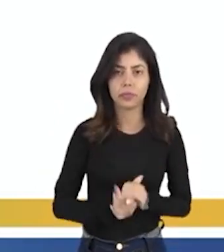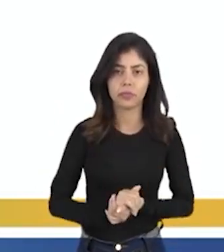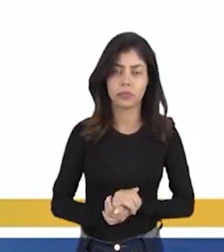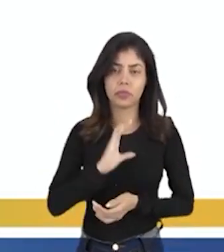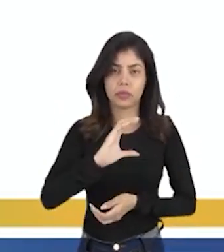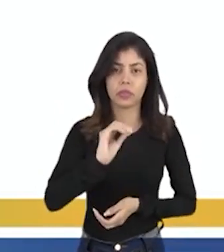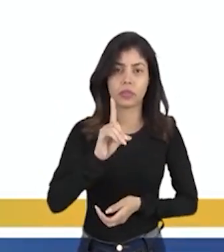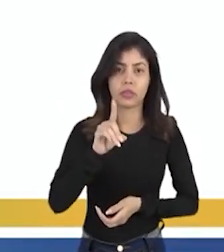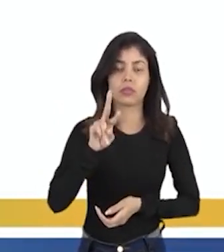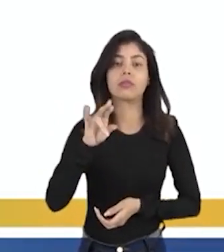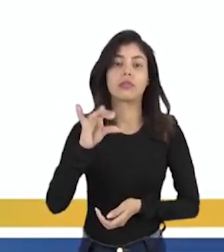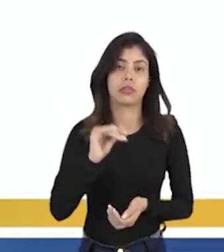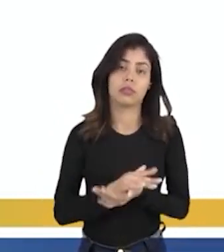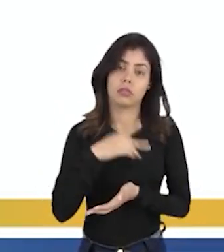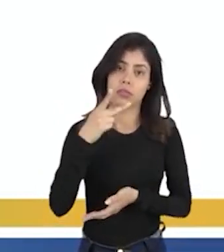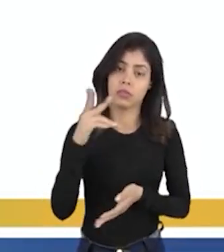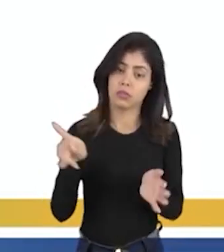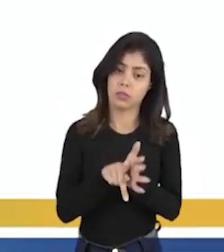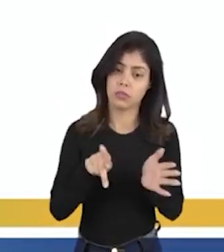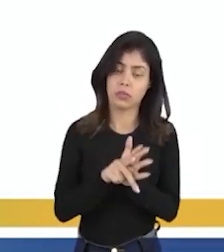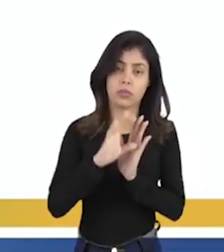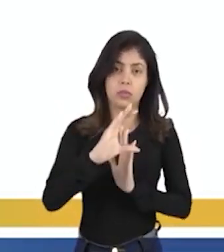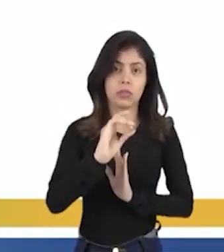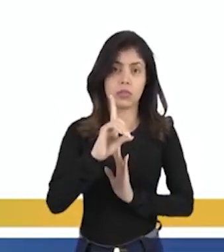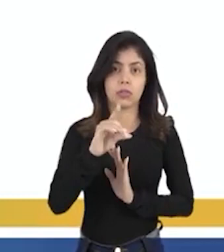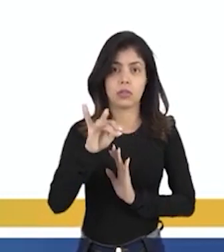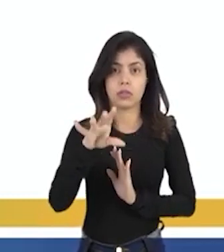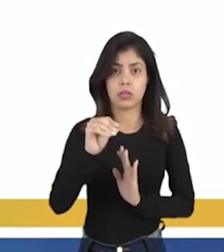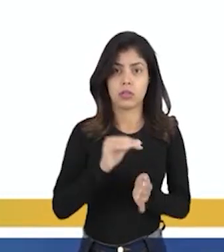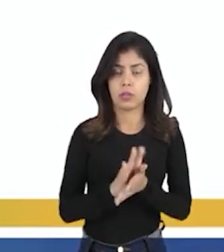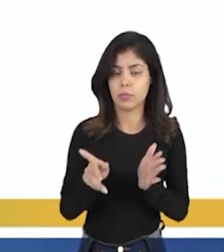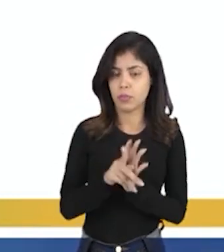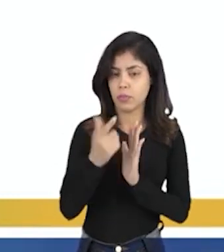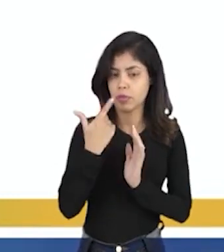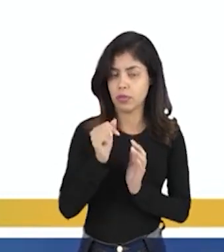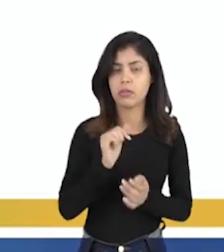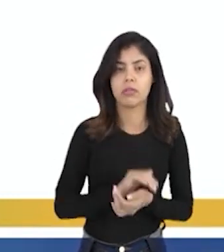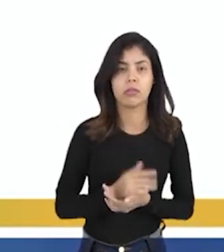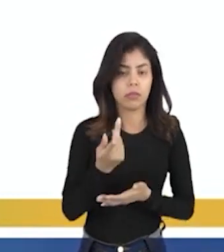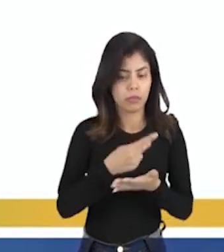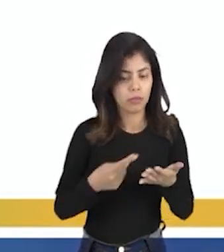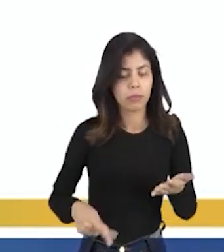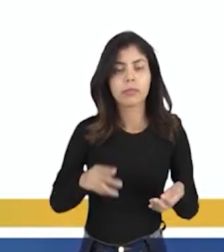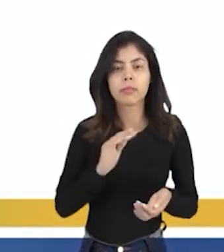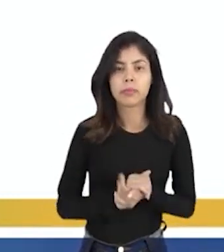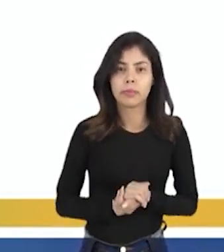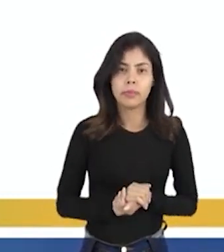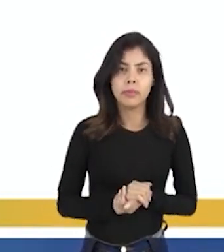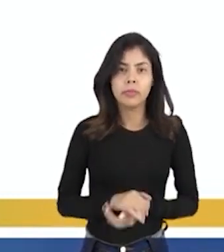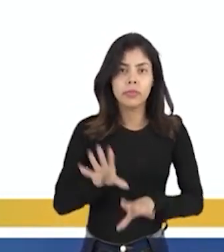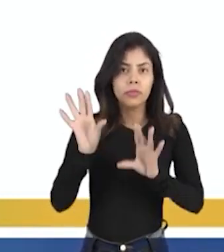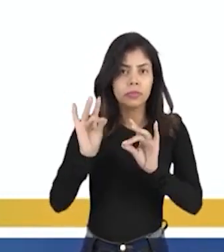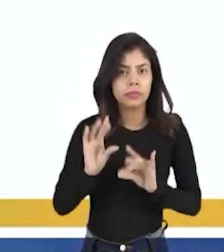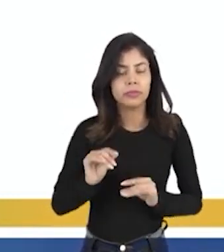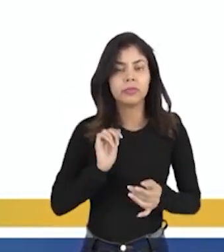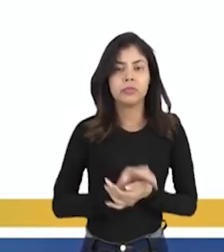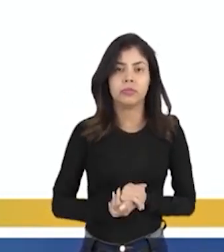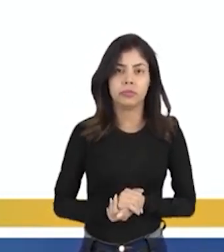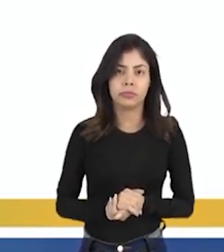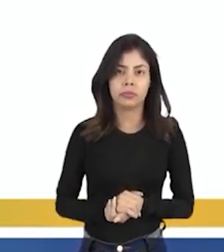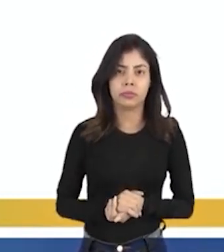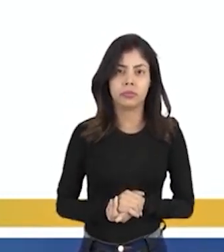o código falando do próprio código, ou seja, a língua falando da própria língua. Quando eu tenho um poema falando sobre o